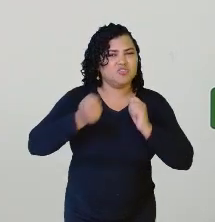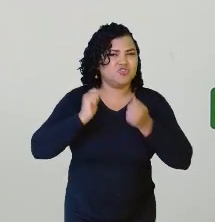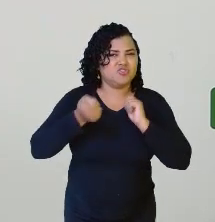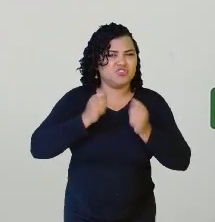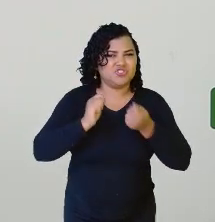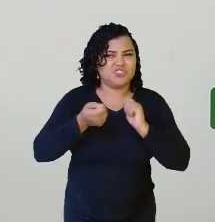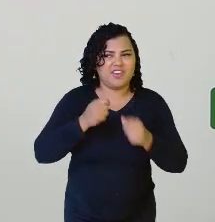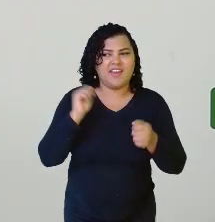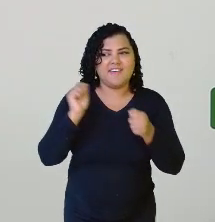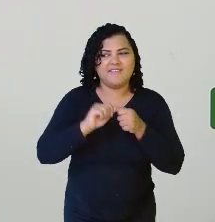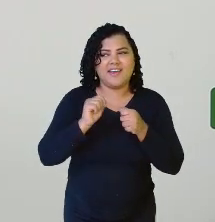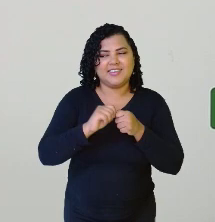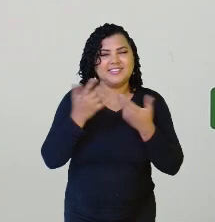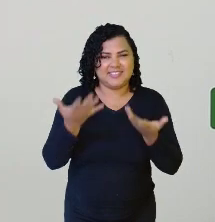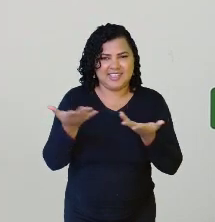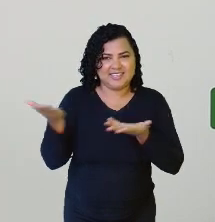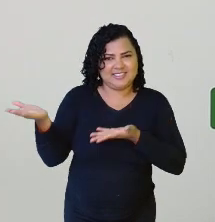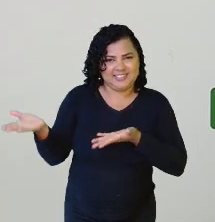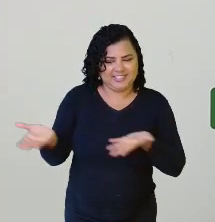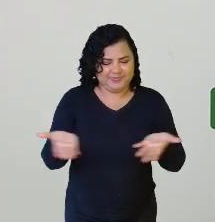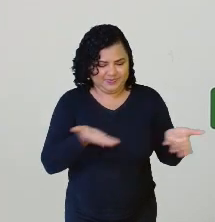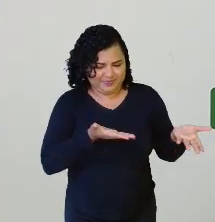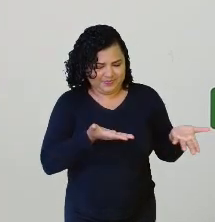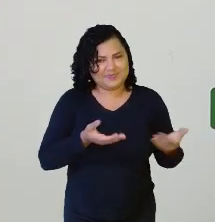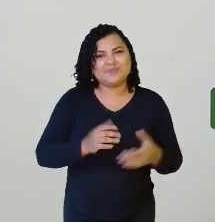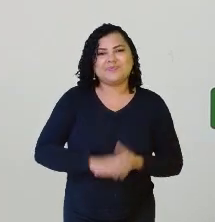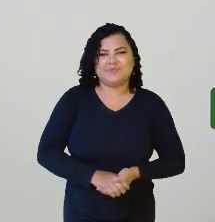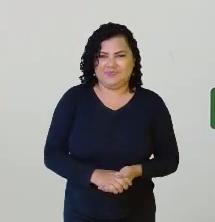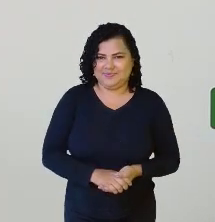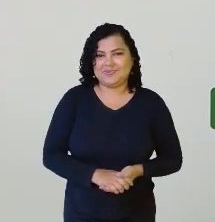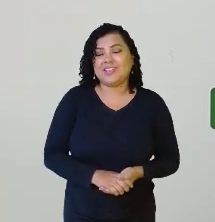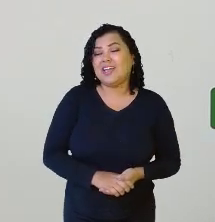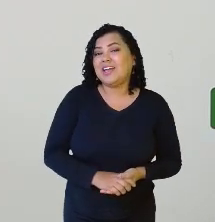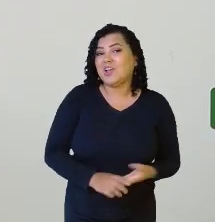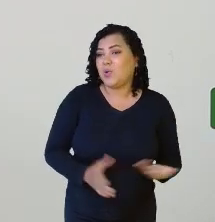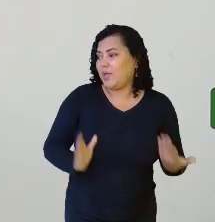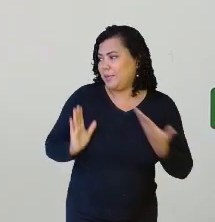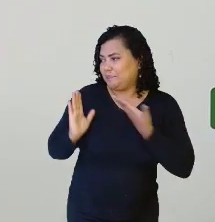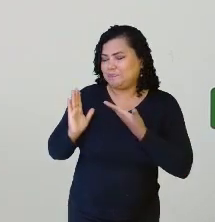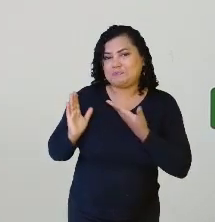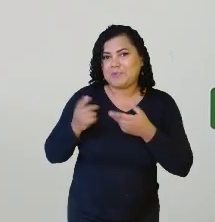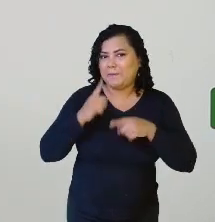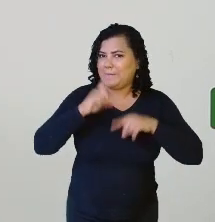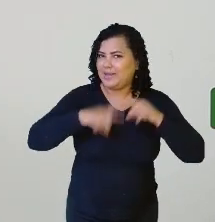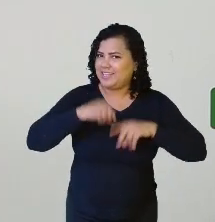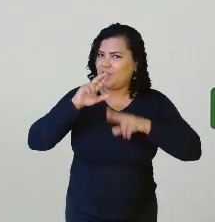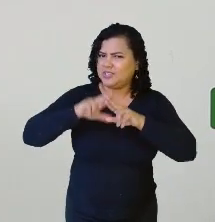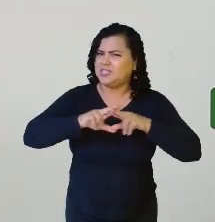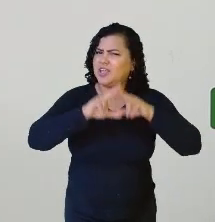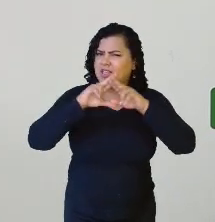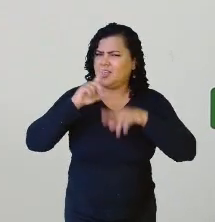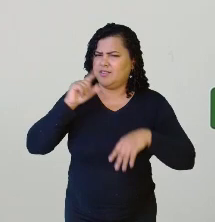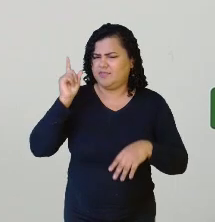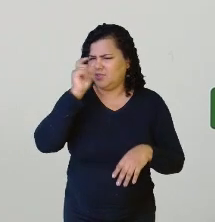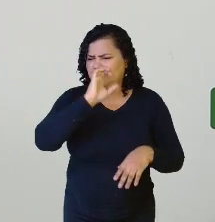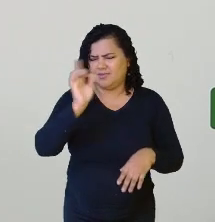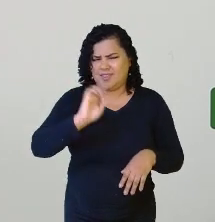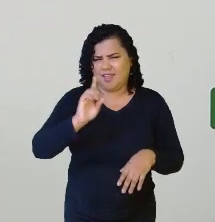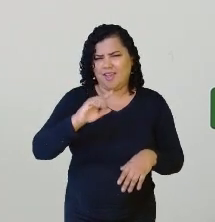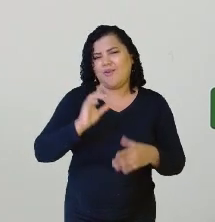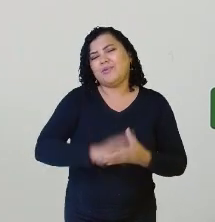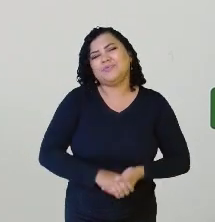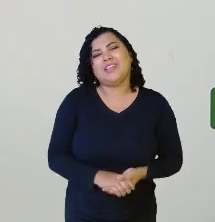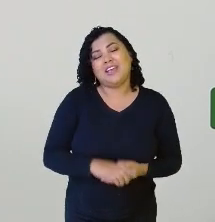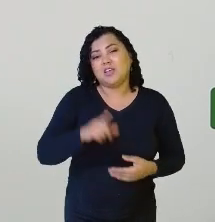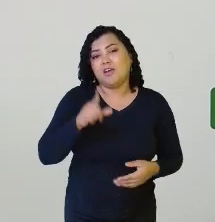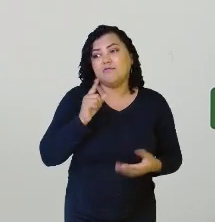fazer, confeccionar esses instrumentos aqui com material reciclável em casa. Vê, não é difícil. É só